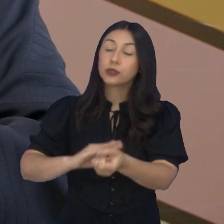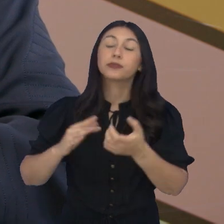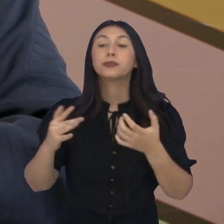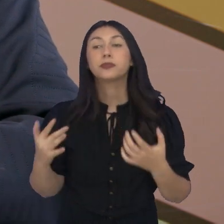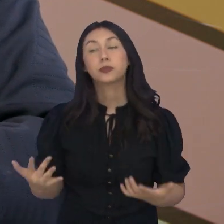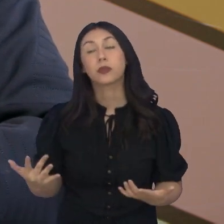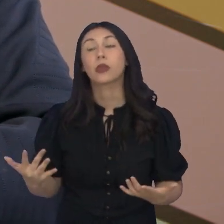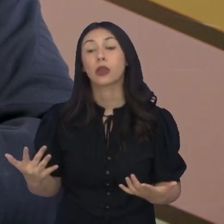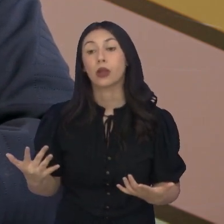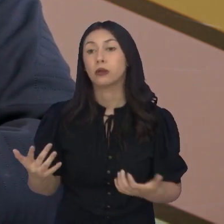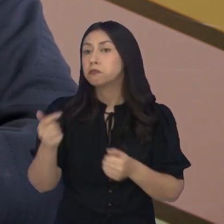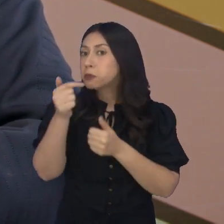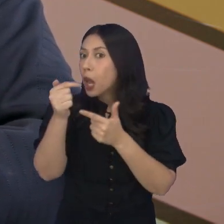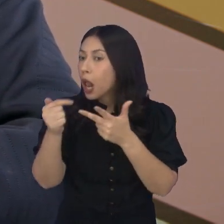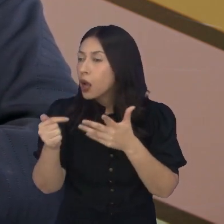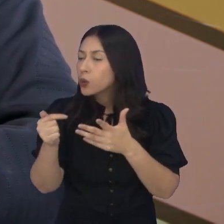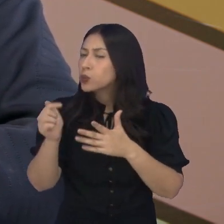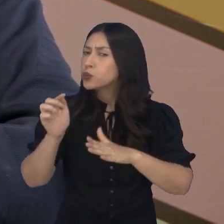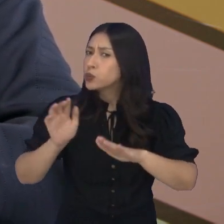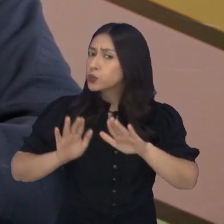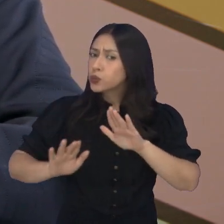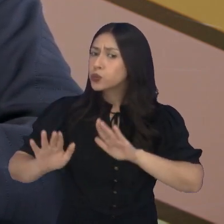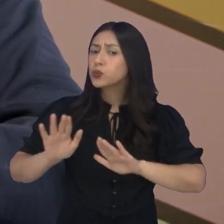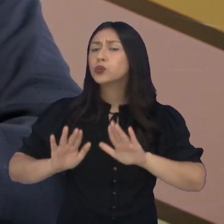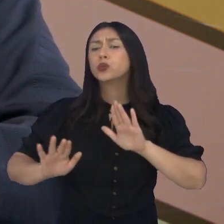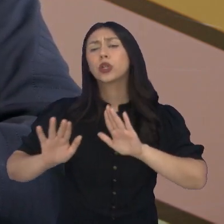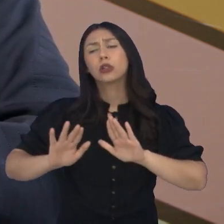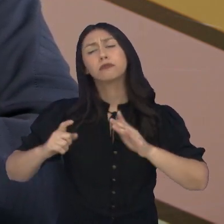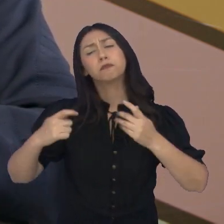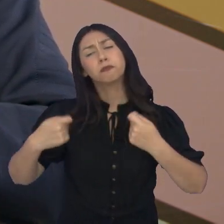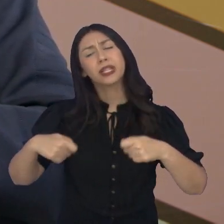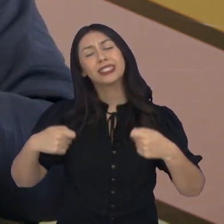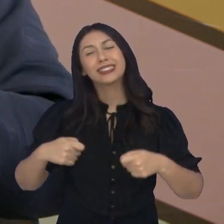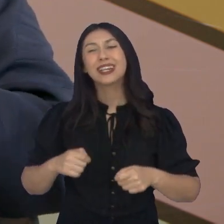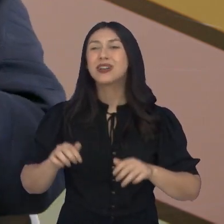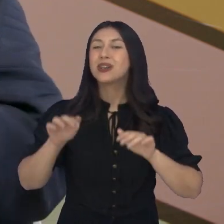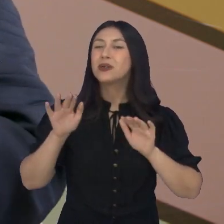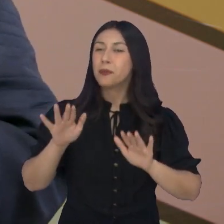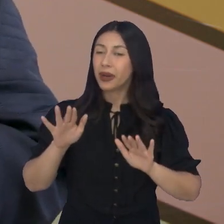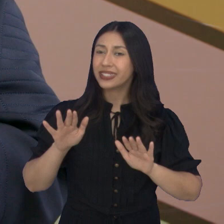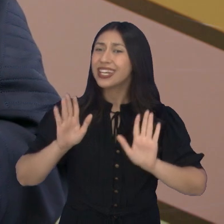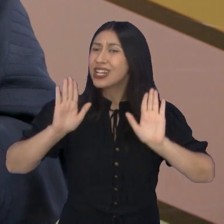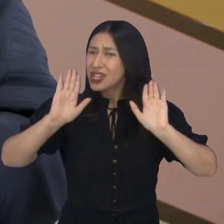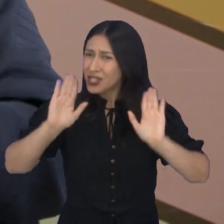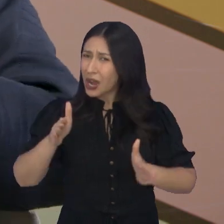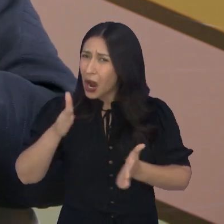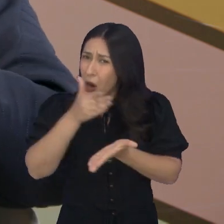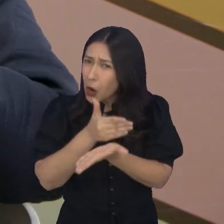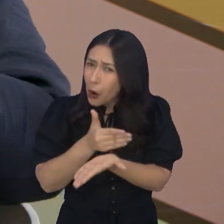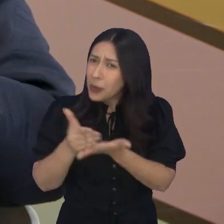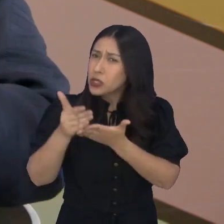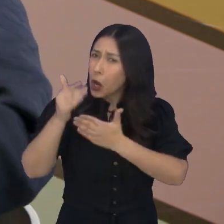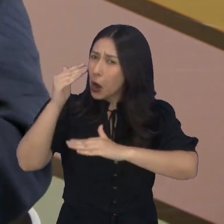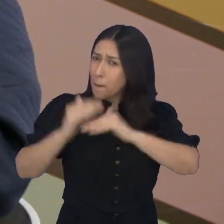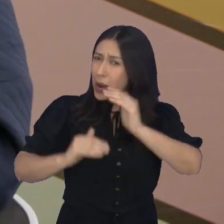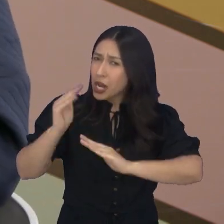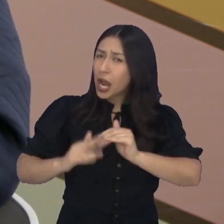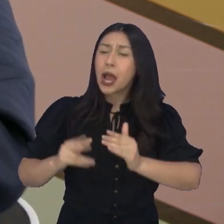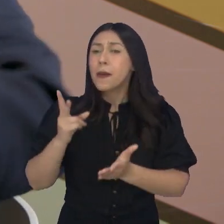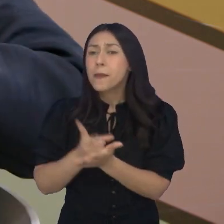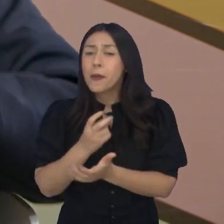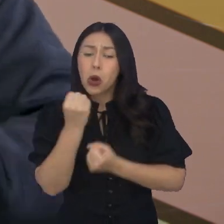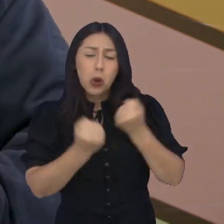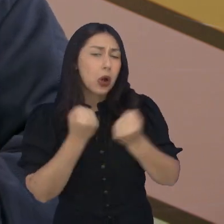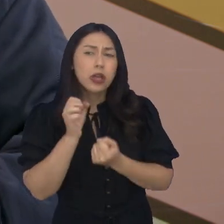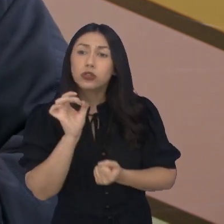Mas assim, esses são alguns cuidados que você deve tomar, mas eu acredito que depois que você criou gosto, então mesmo que você comece a correr sem fazer